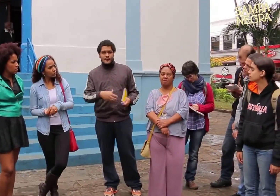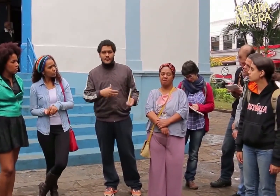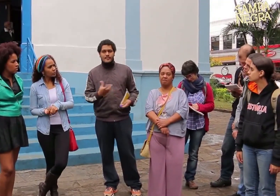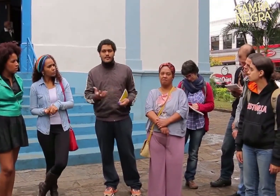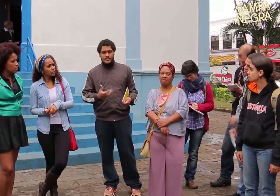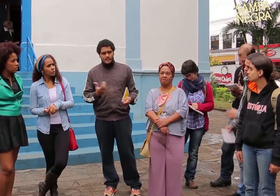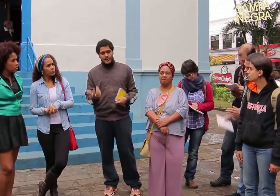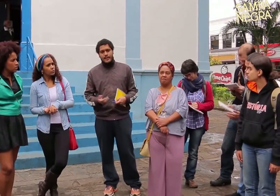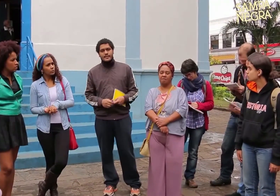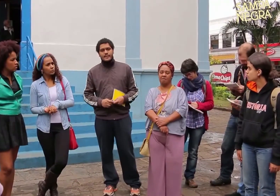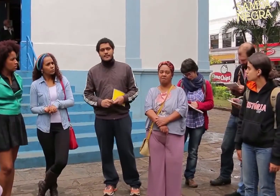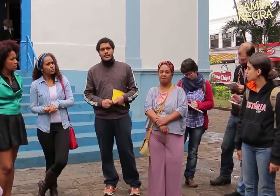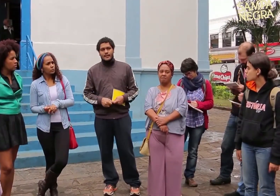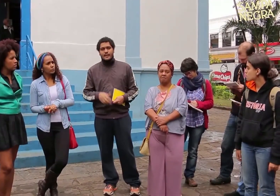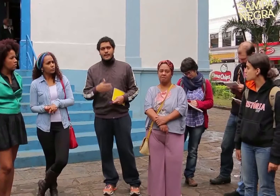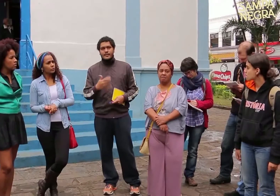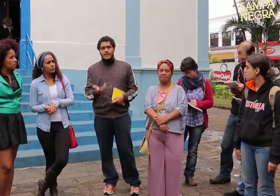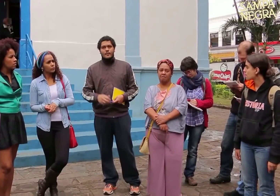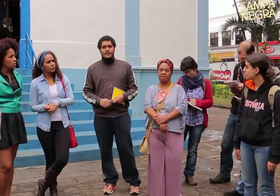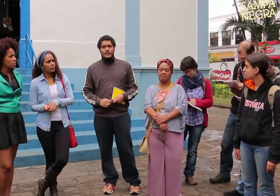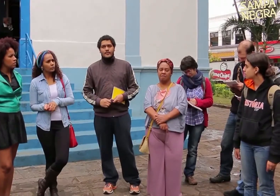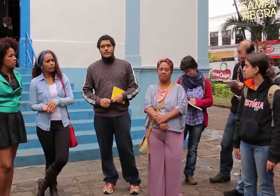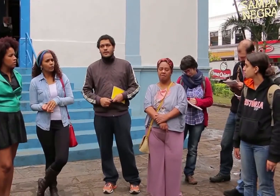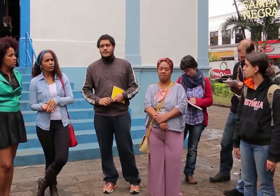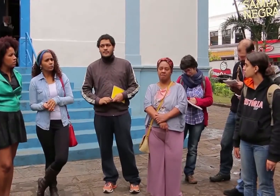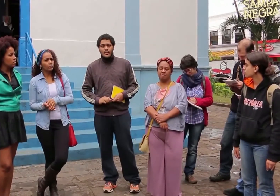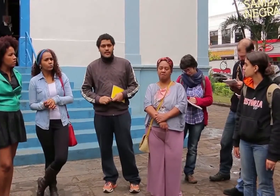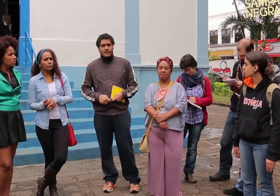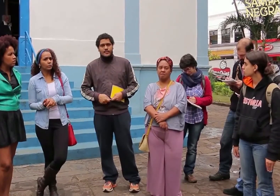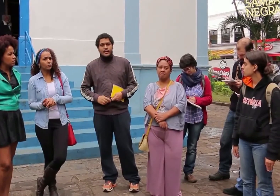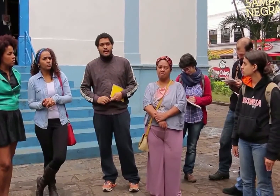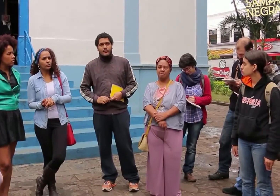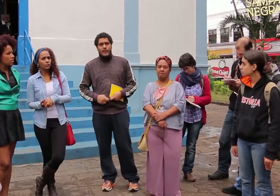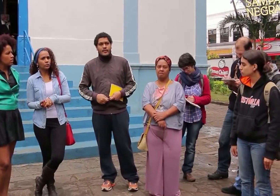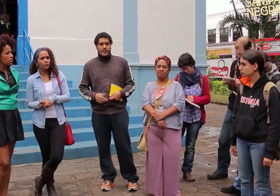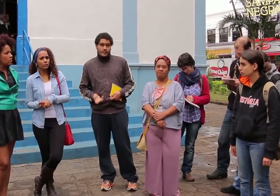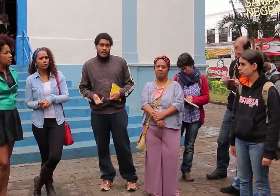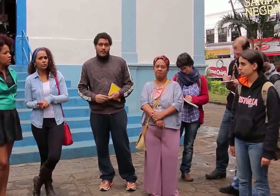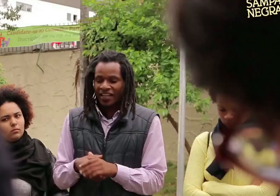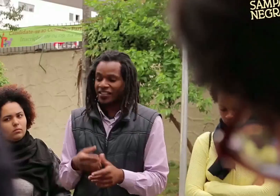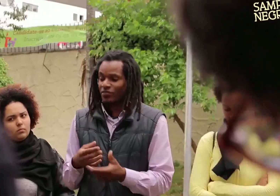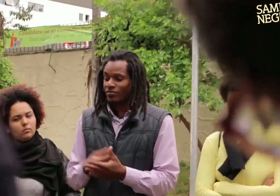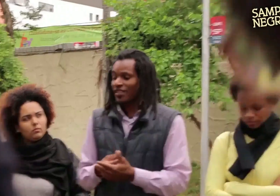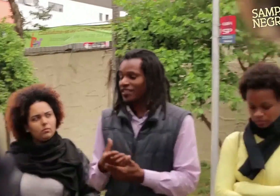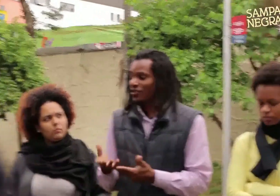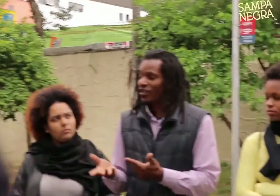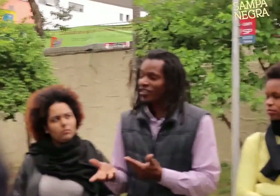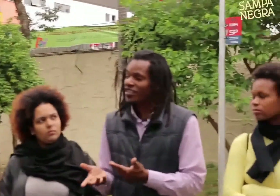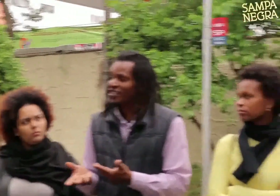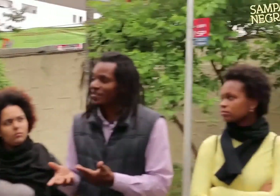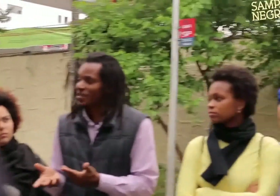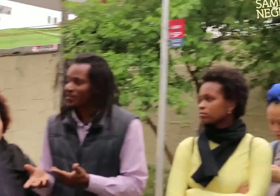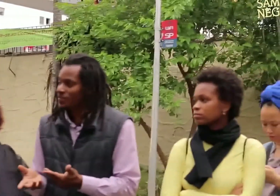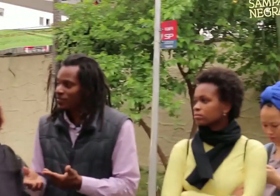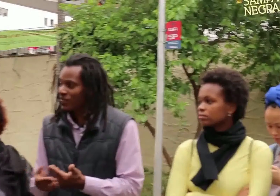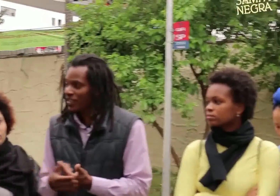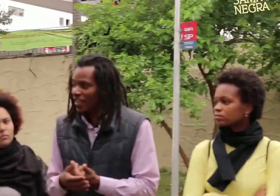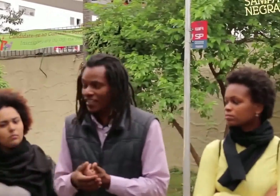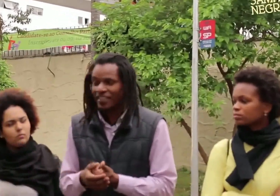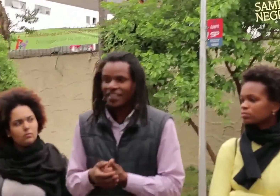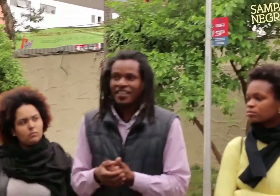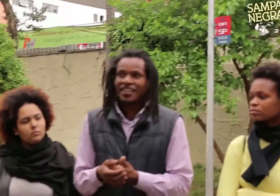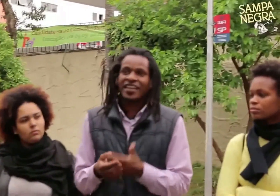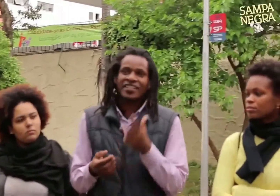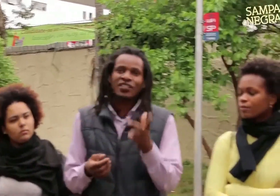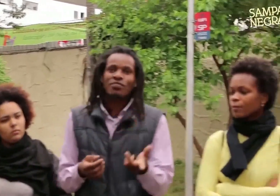anos, essas irmandades elas ainda são presentes como resistência, assim, é uma coisa atual. A questão das escolas de samba,